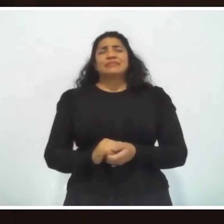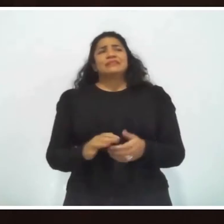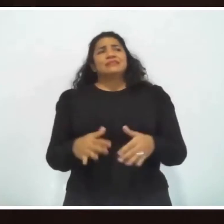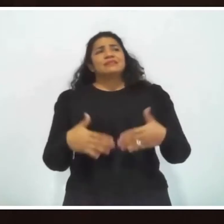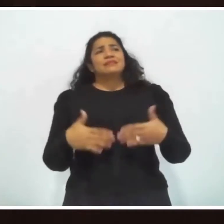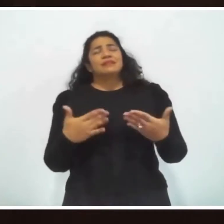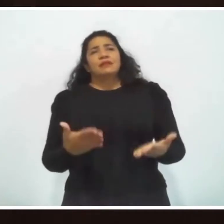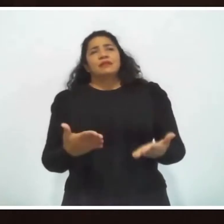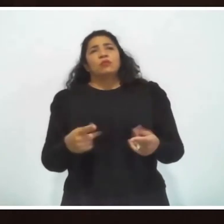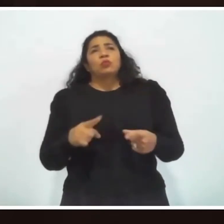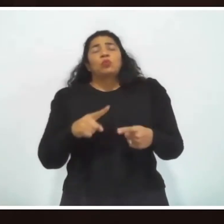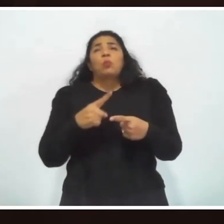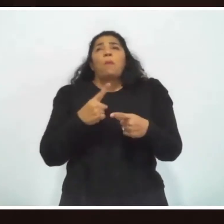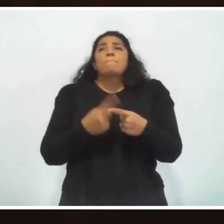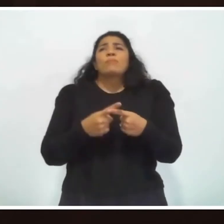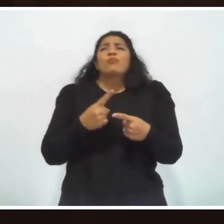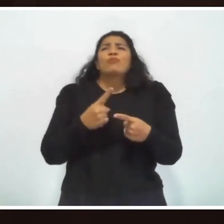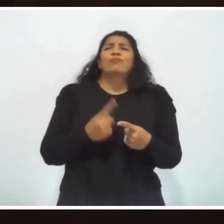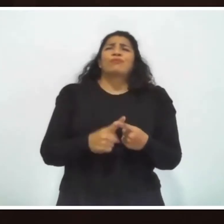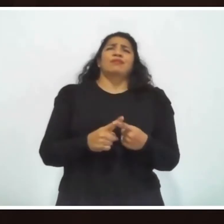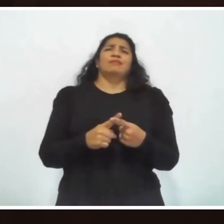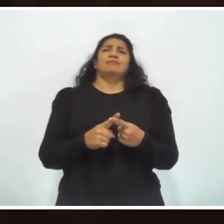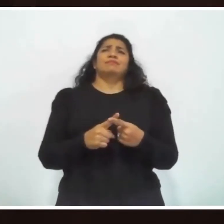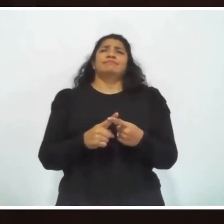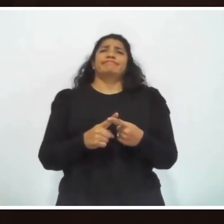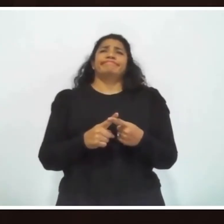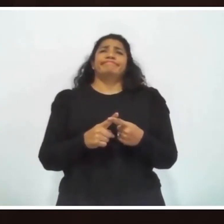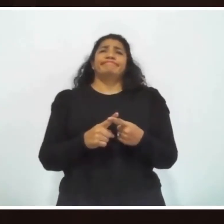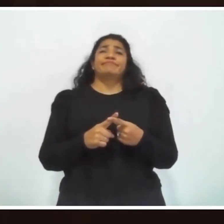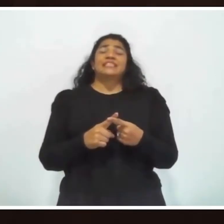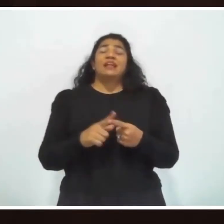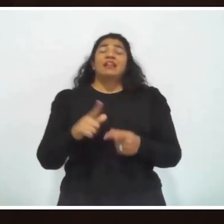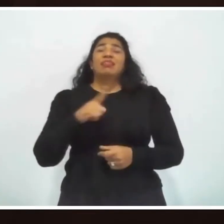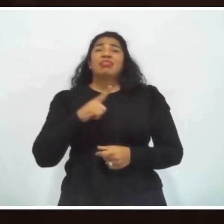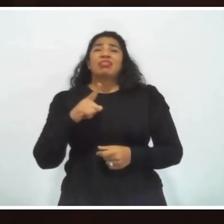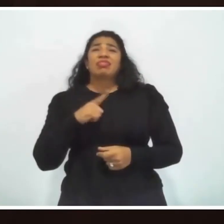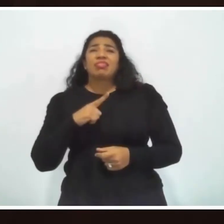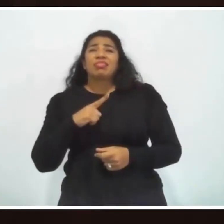essa questão do Pai, do Filho e do Espírito Santo? É para Deus poder chegar até você.